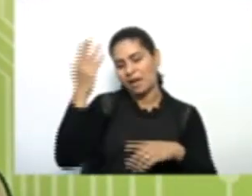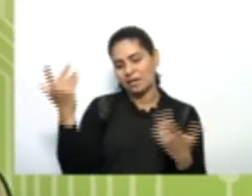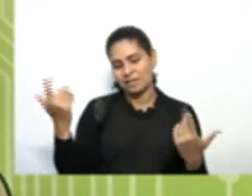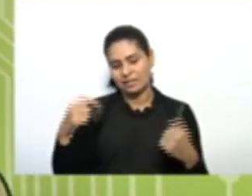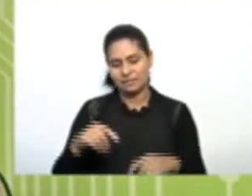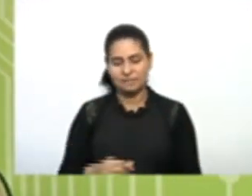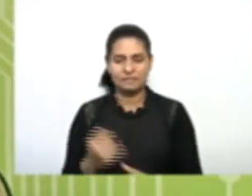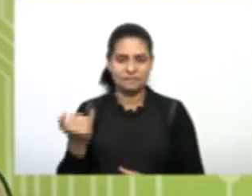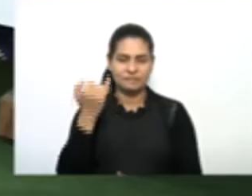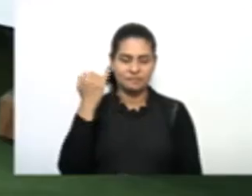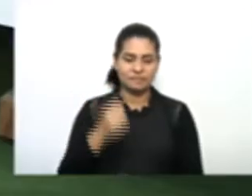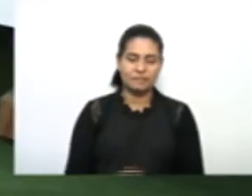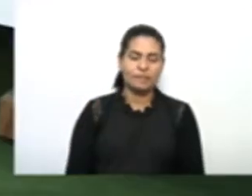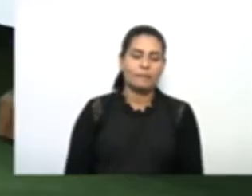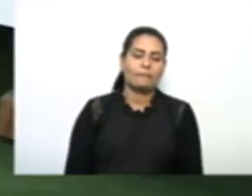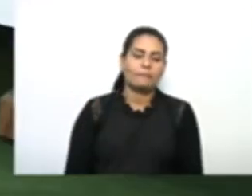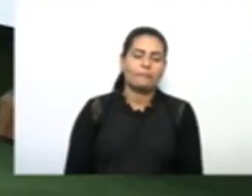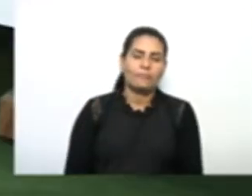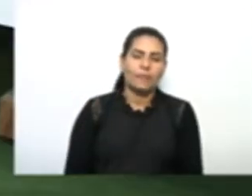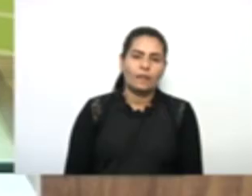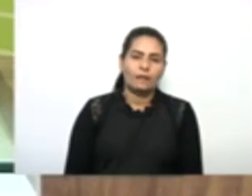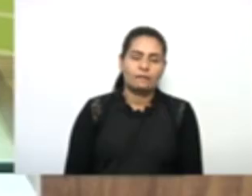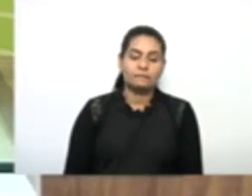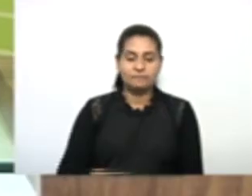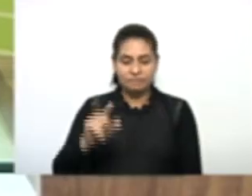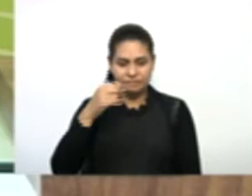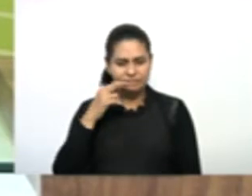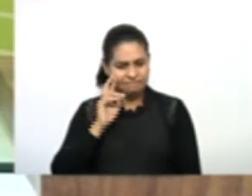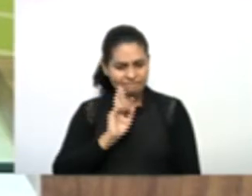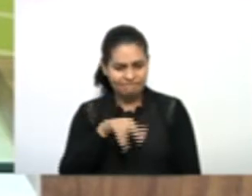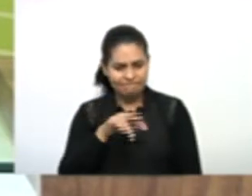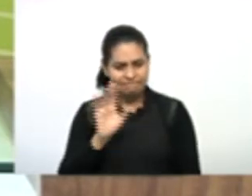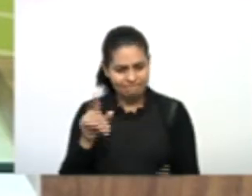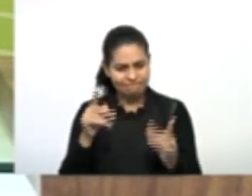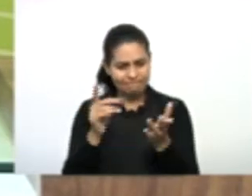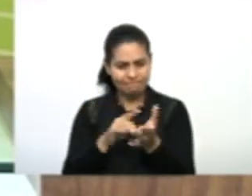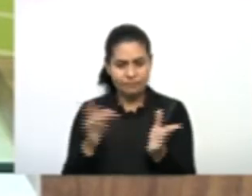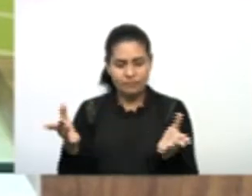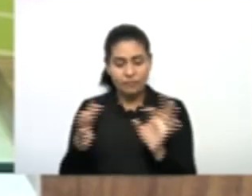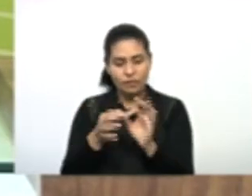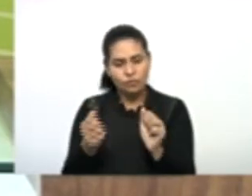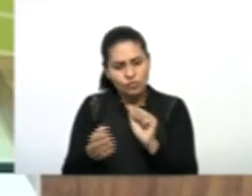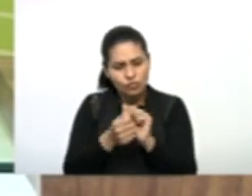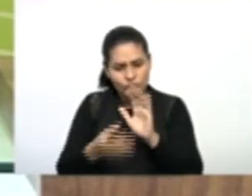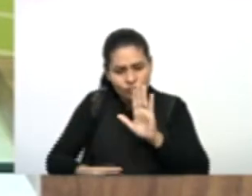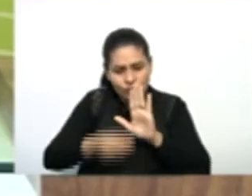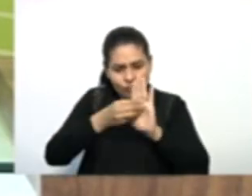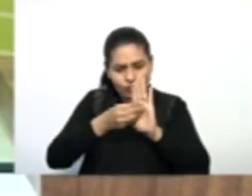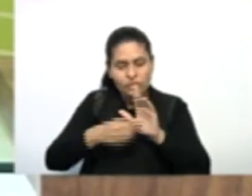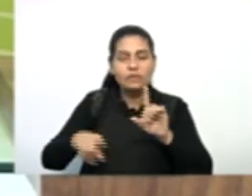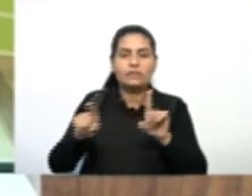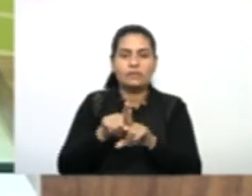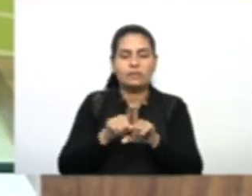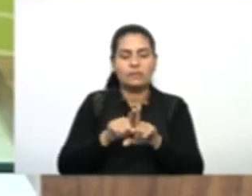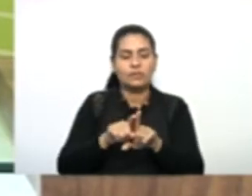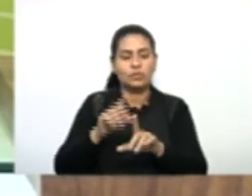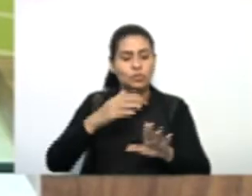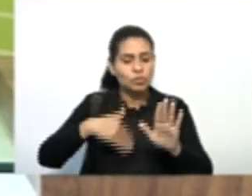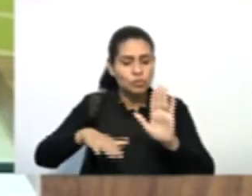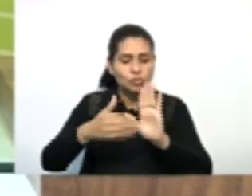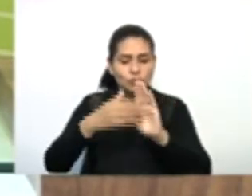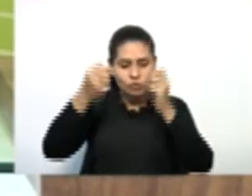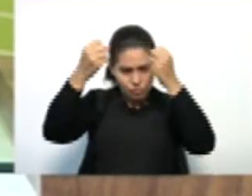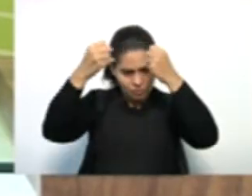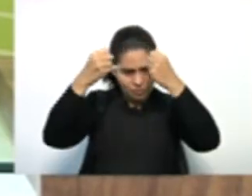disso. Complementando a resposta da professora Denise aqui, eu gostaria de acrescentar que, além de tudo isso que ela